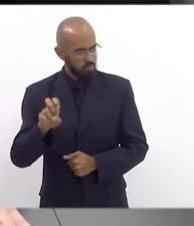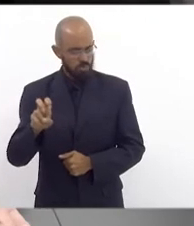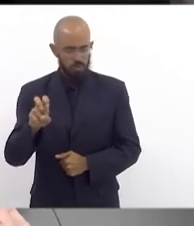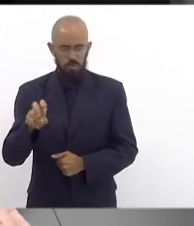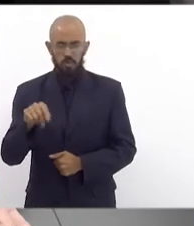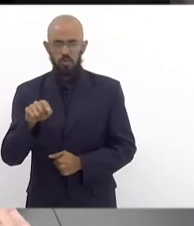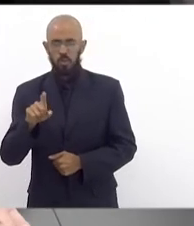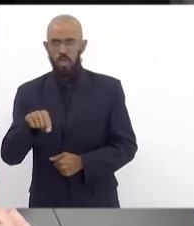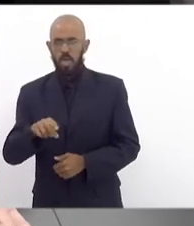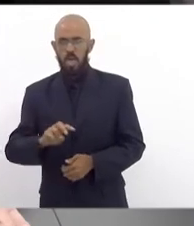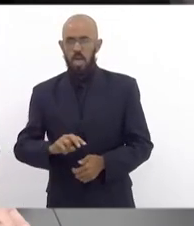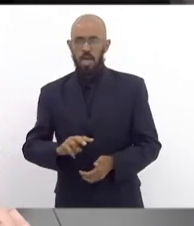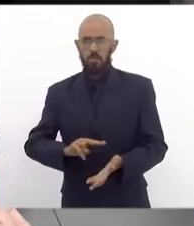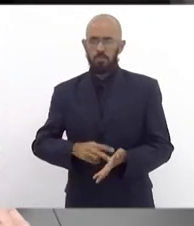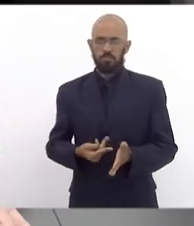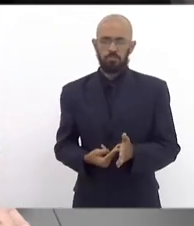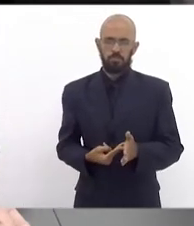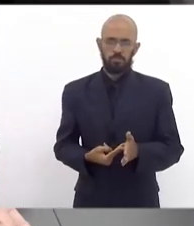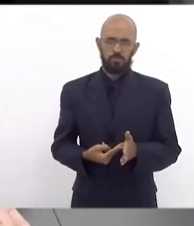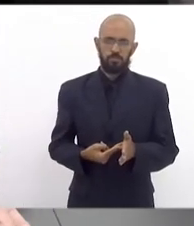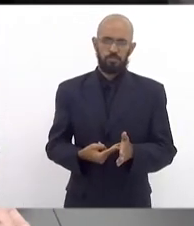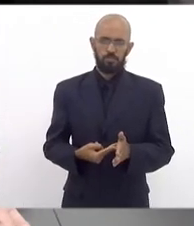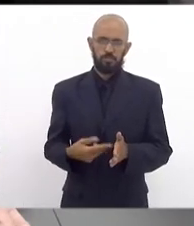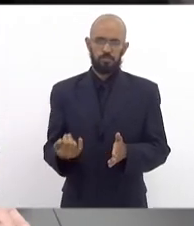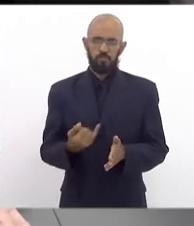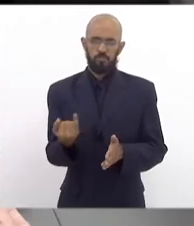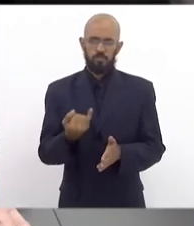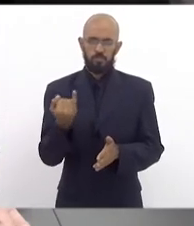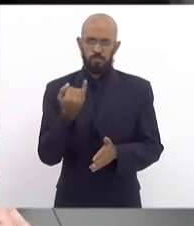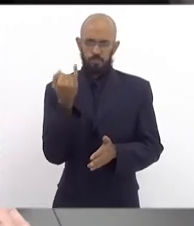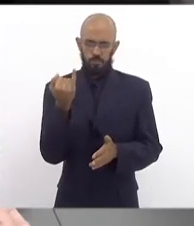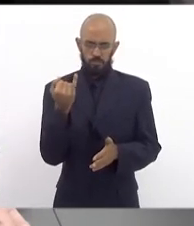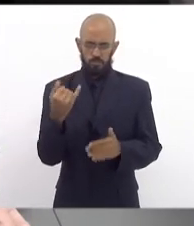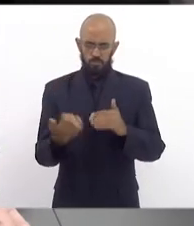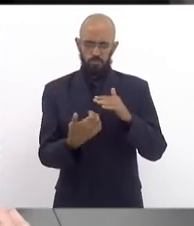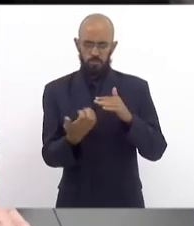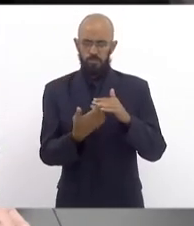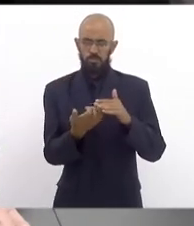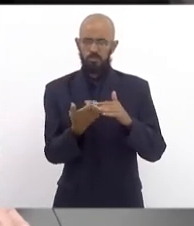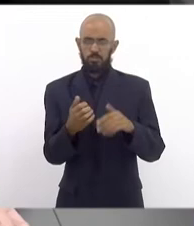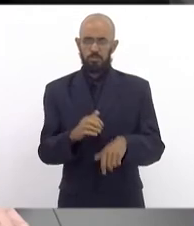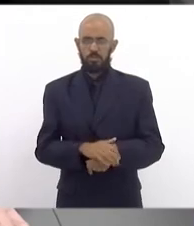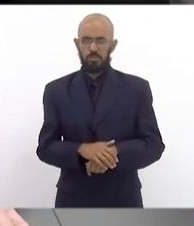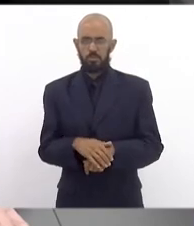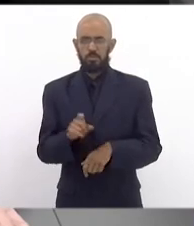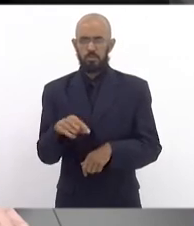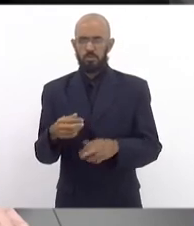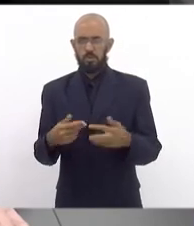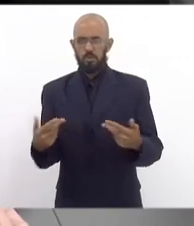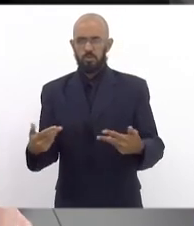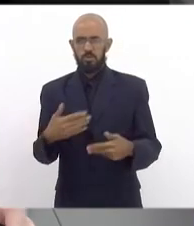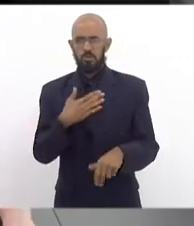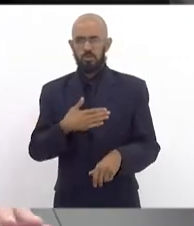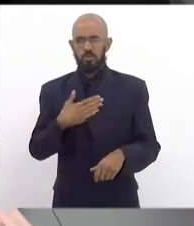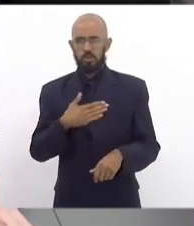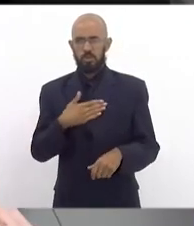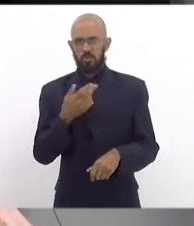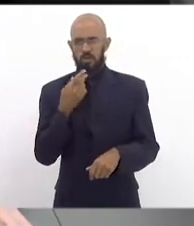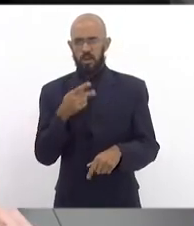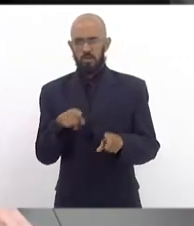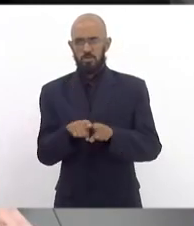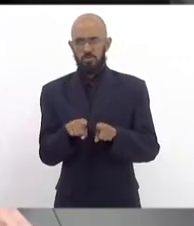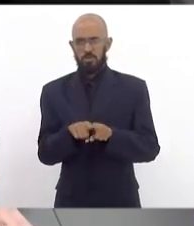algo bem significativo e salutar para essas empresas Então acho que esse aí é um ponto que eu gostaria de colocar também